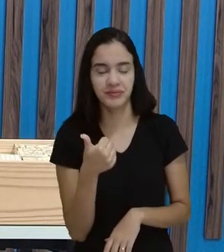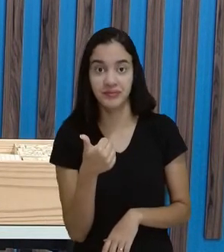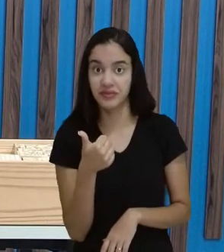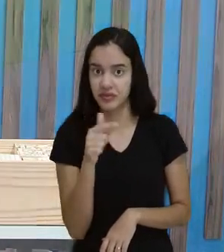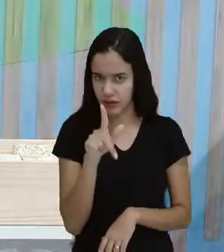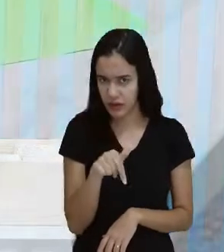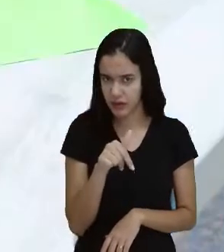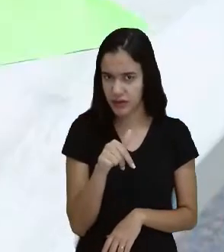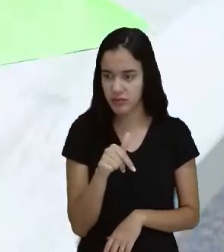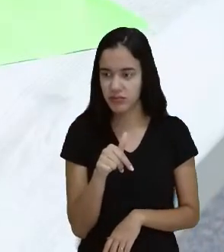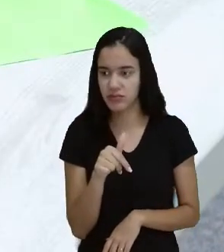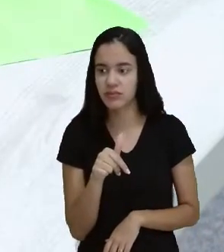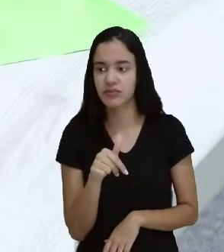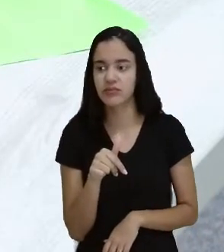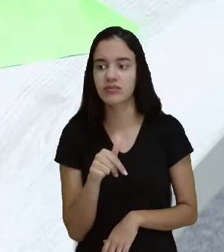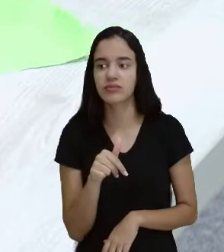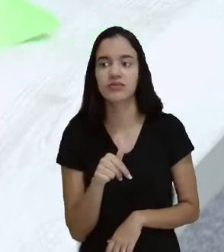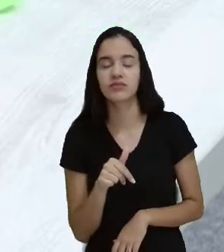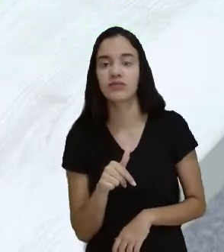né, isso,